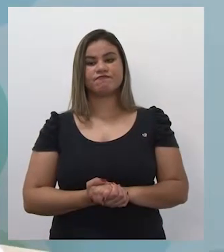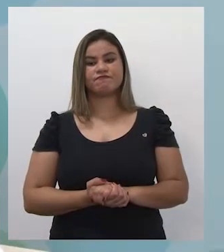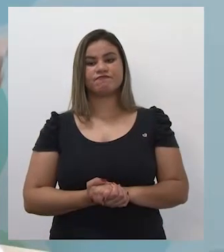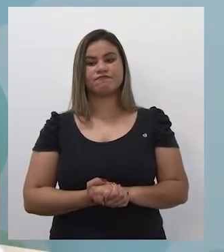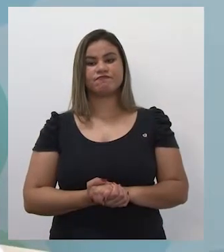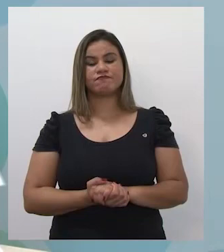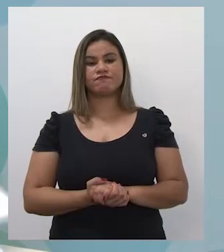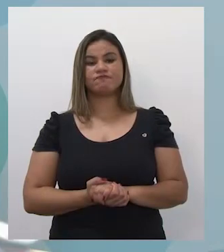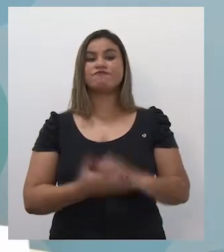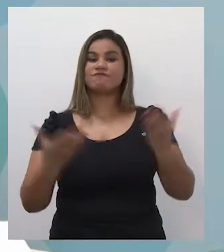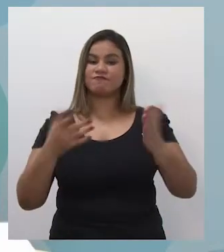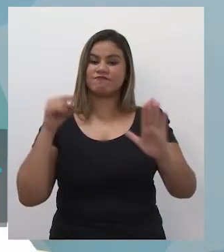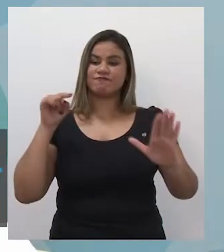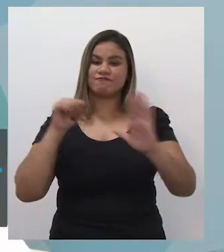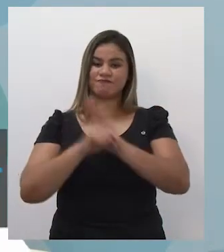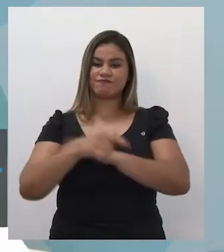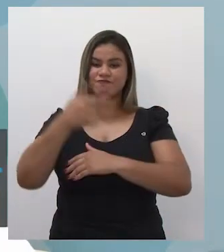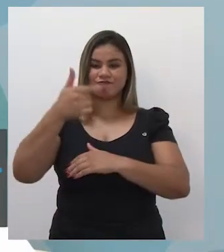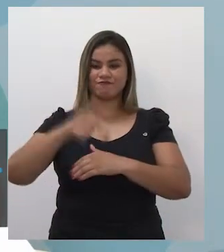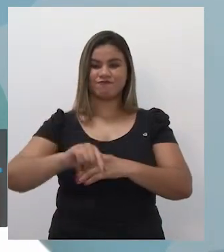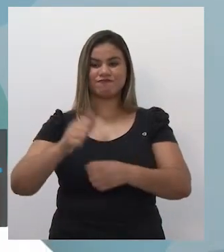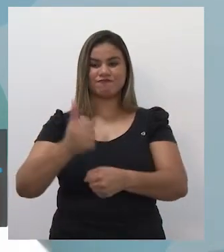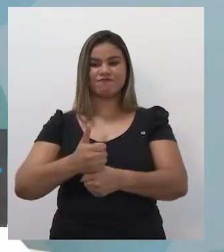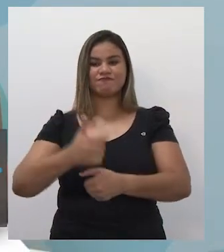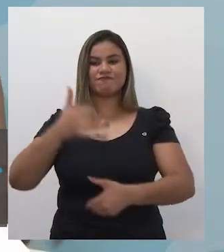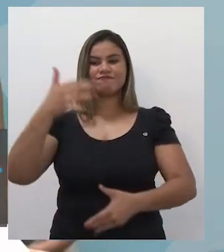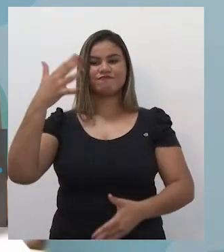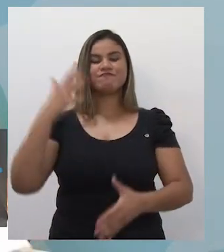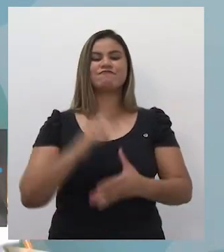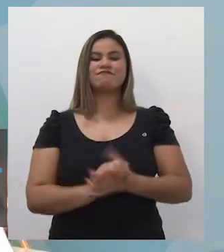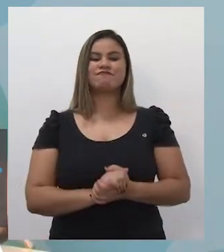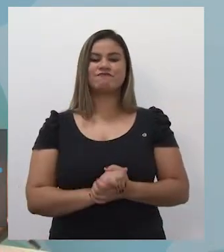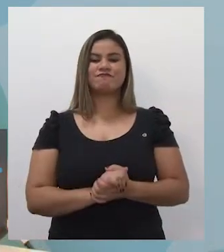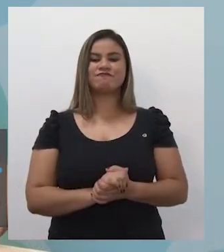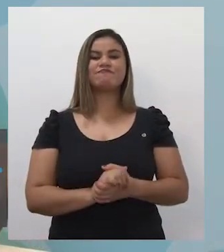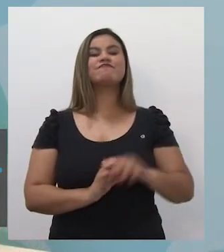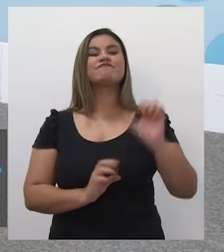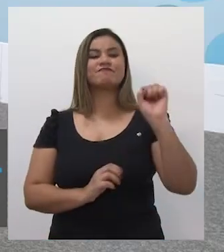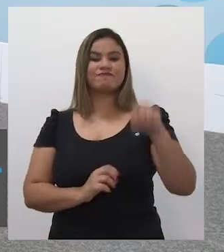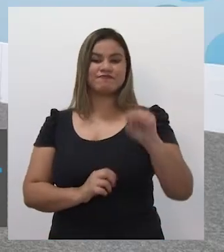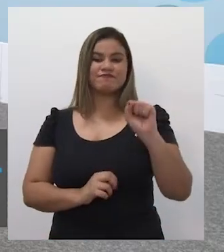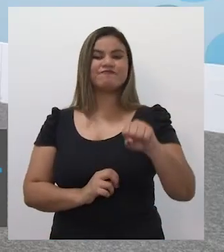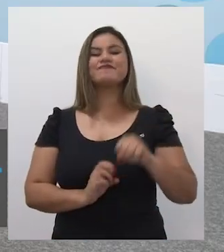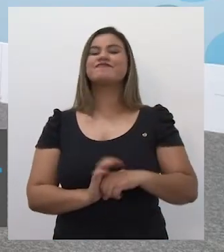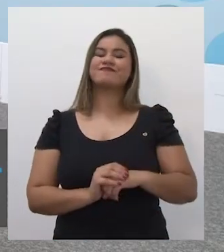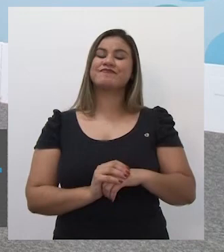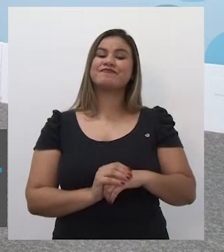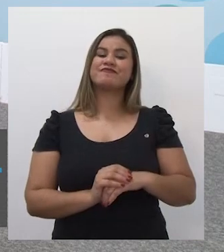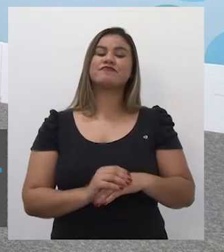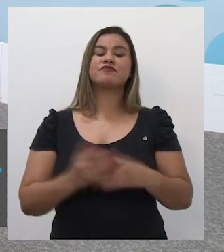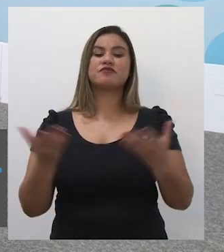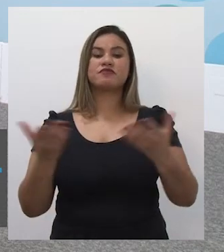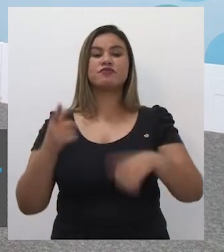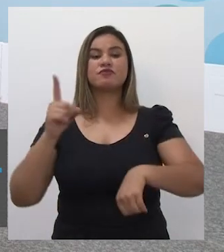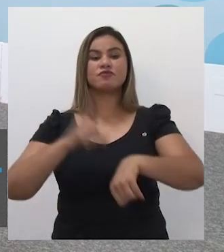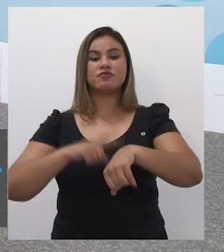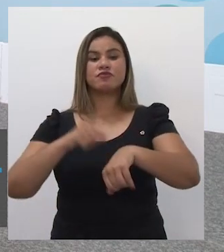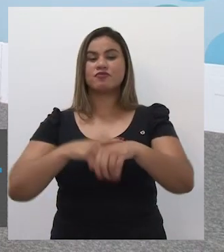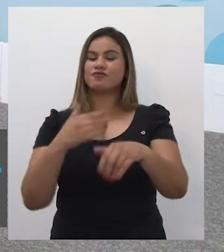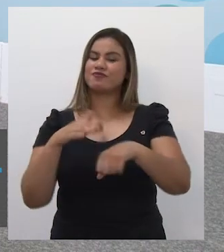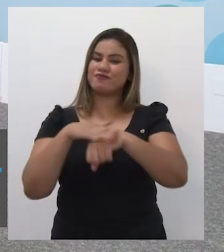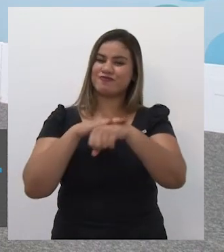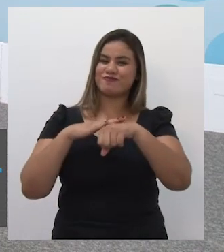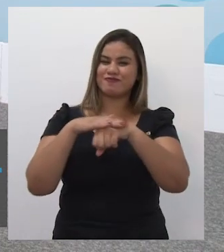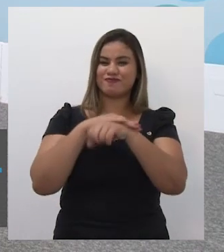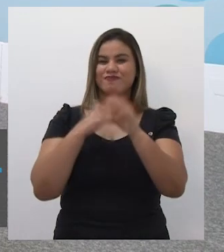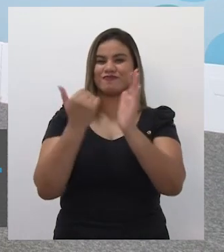Vamos para uma perguntinha agora, então, um momento de interação. Vamos interagir, professores? Então é hora de a gente conversar um pouquinho